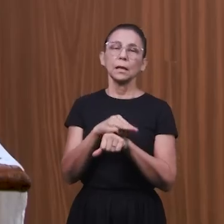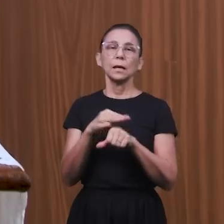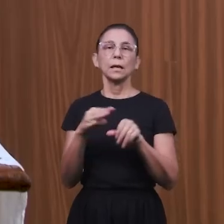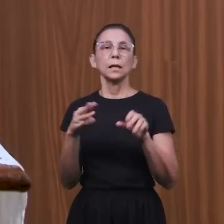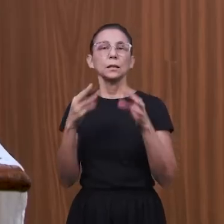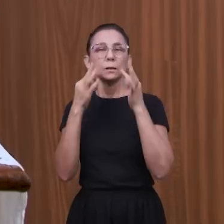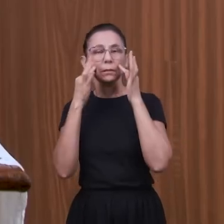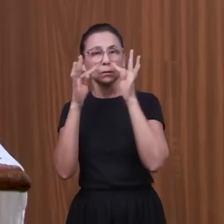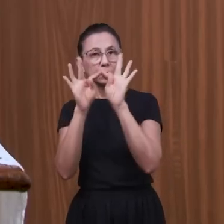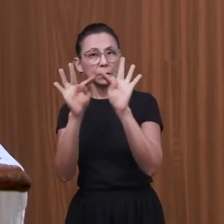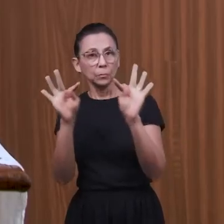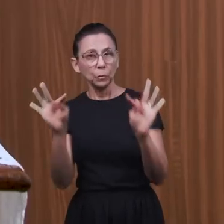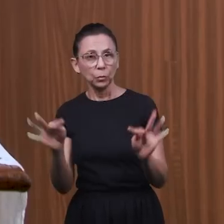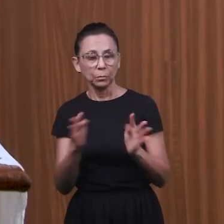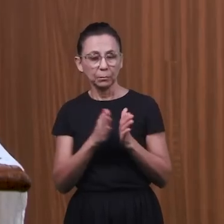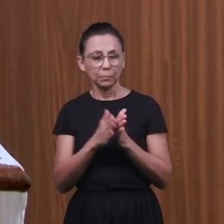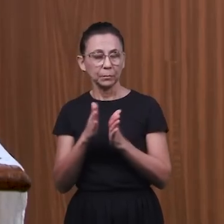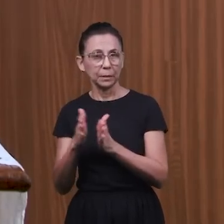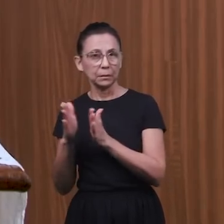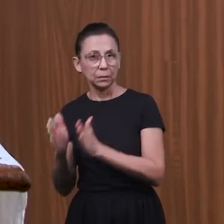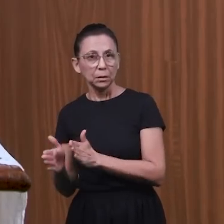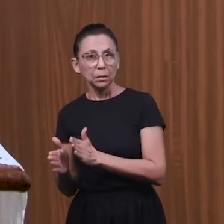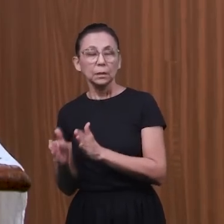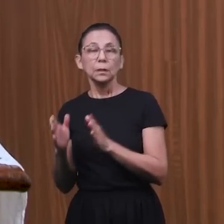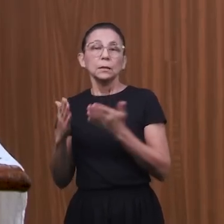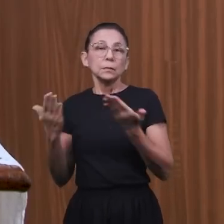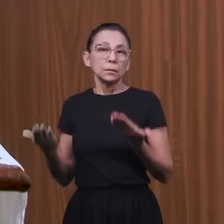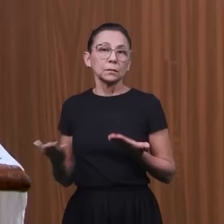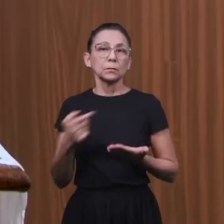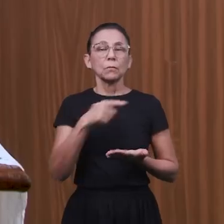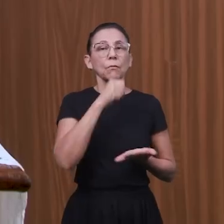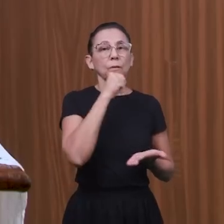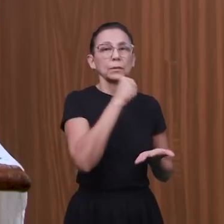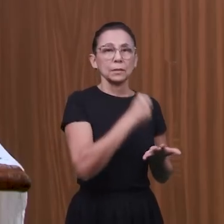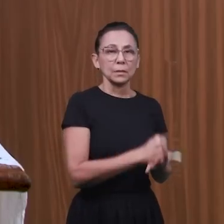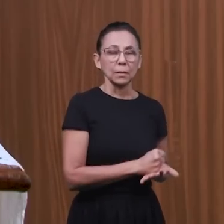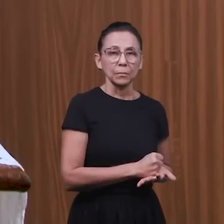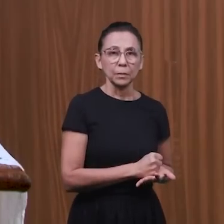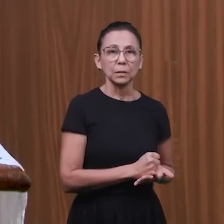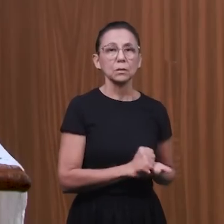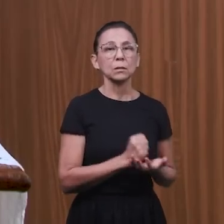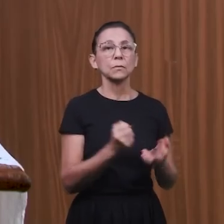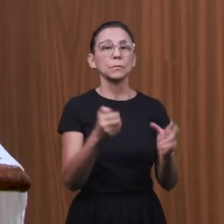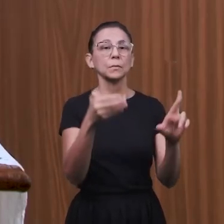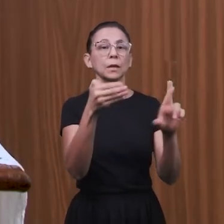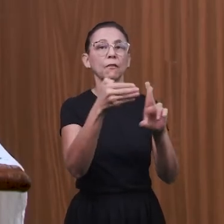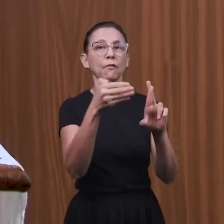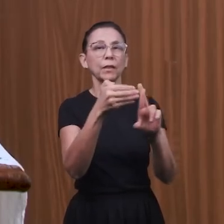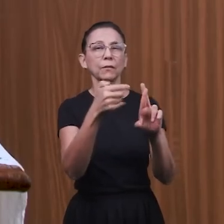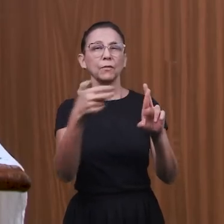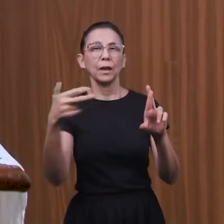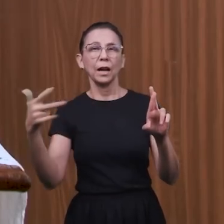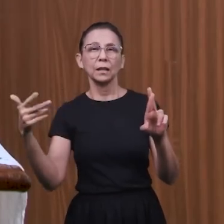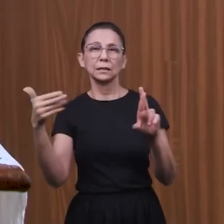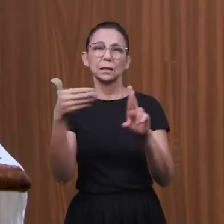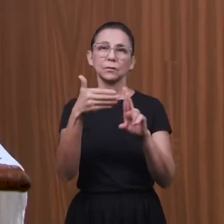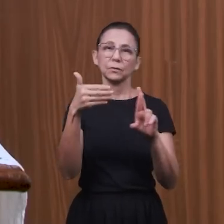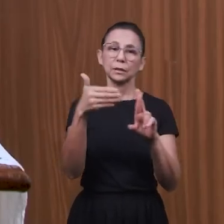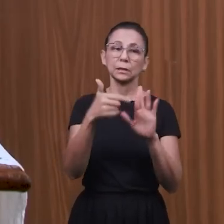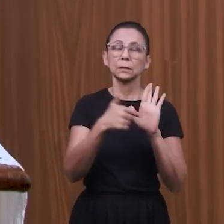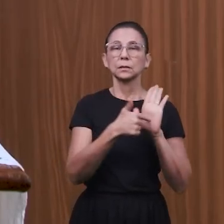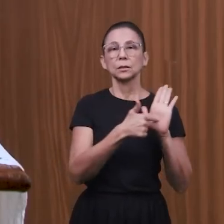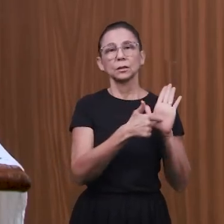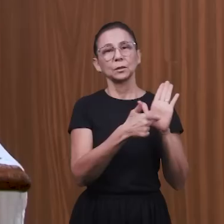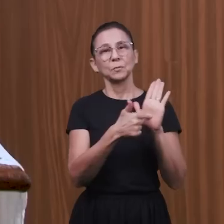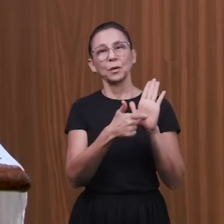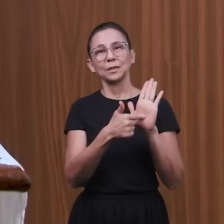seu testemunho. Então, o que está no Velho Testamento que vamos encontrar são referências que apontam